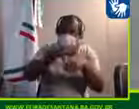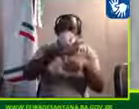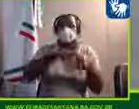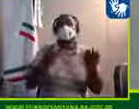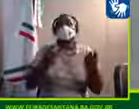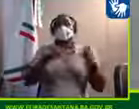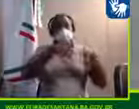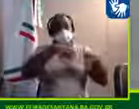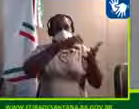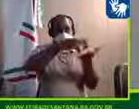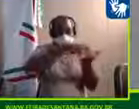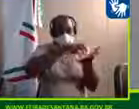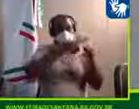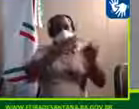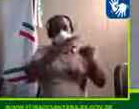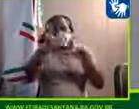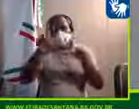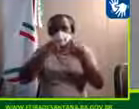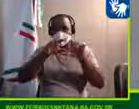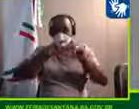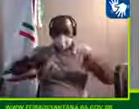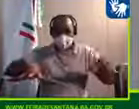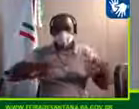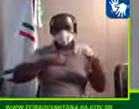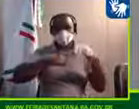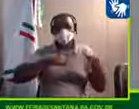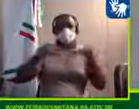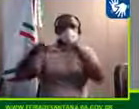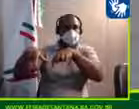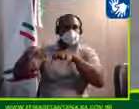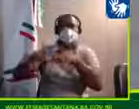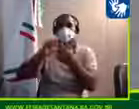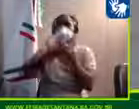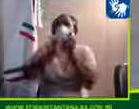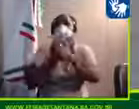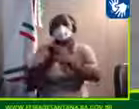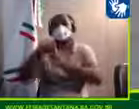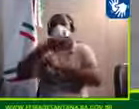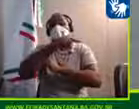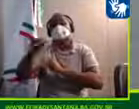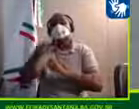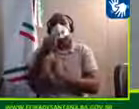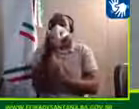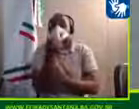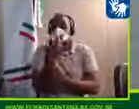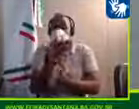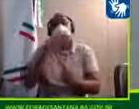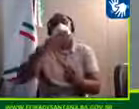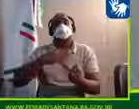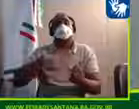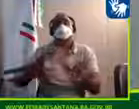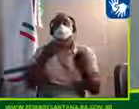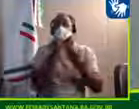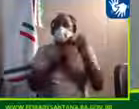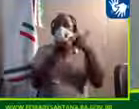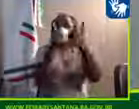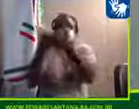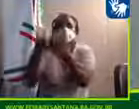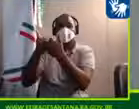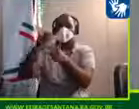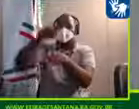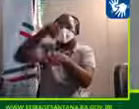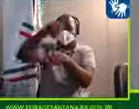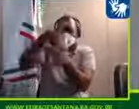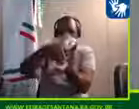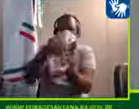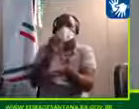de artes, das 9 às 16 horas. O transporte coletivo funciona até às 20 horas, táxi, mototáxi e motorista